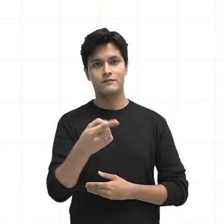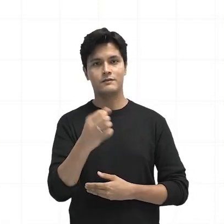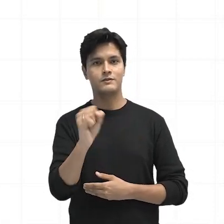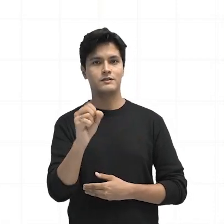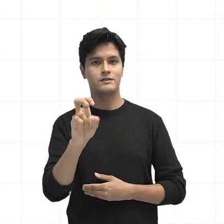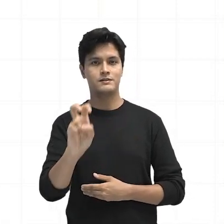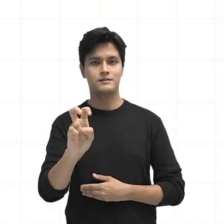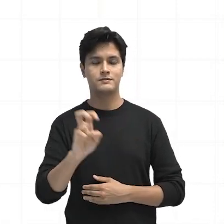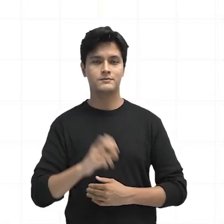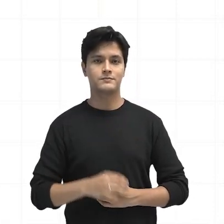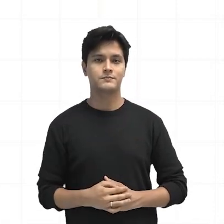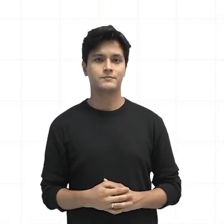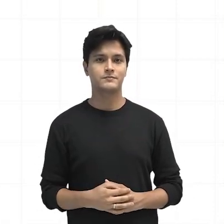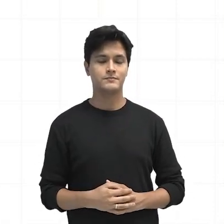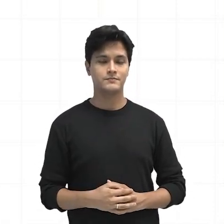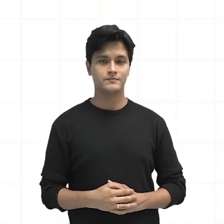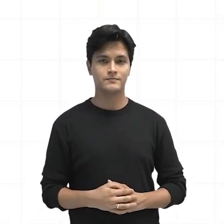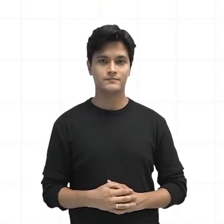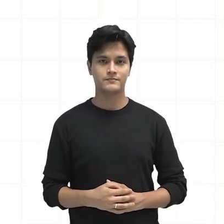26,85, tá bom?